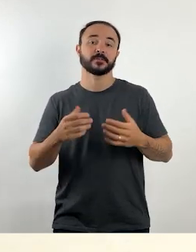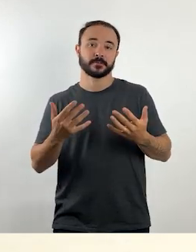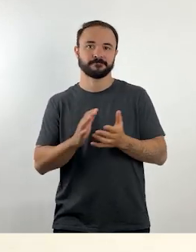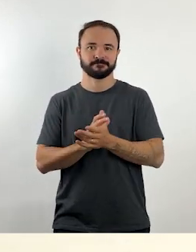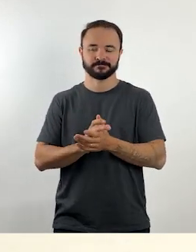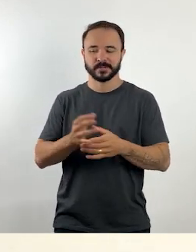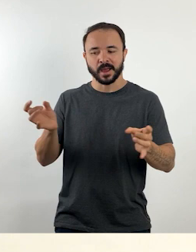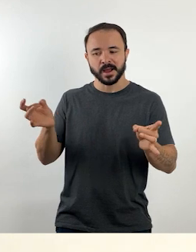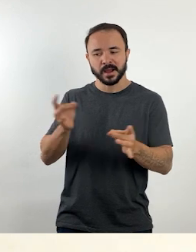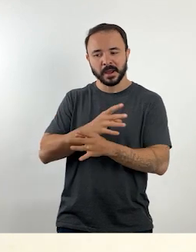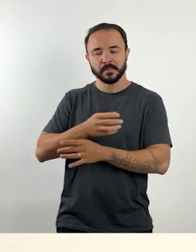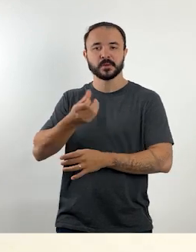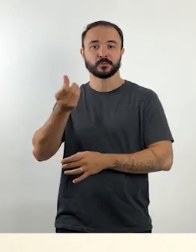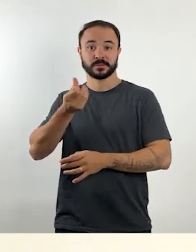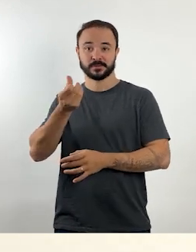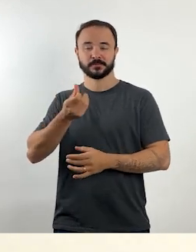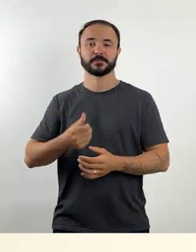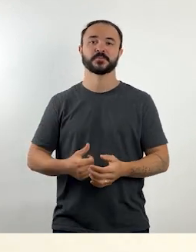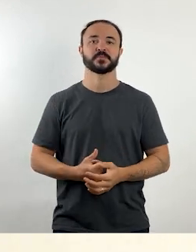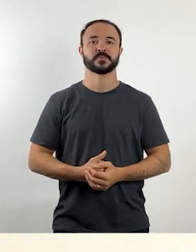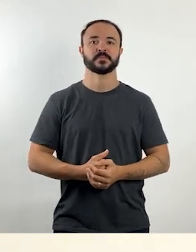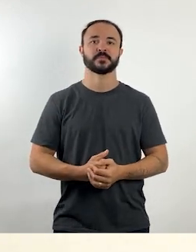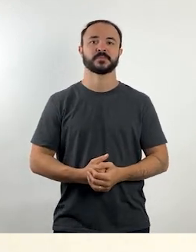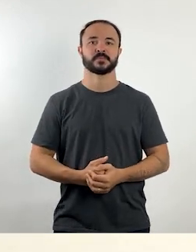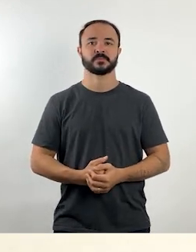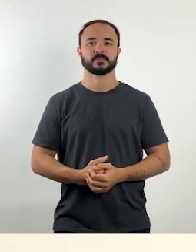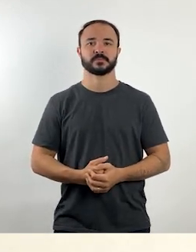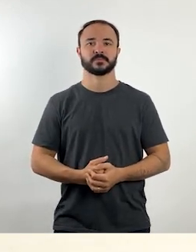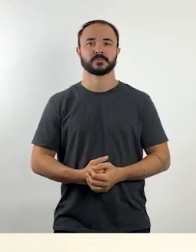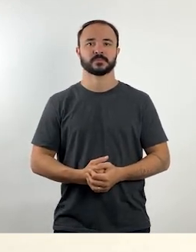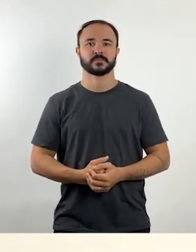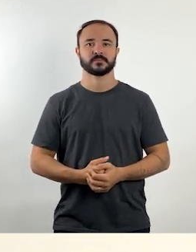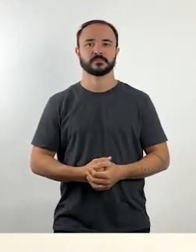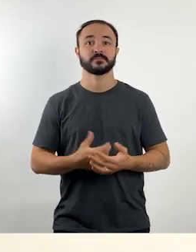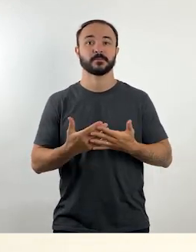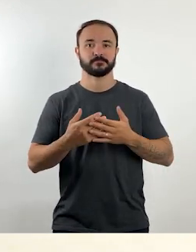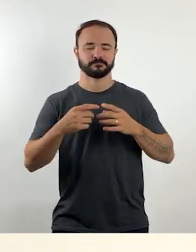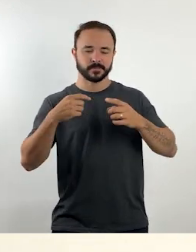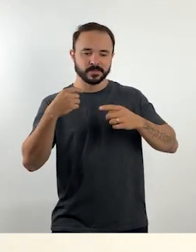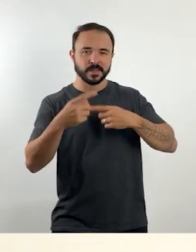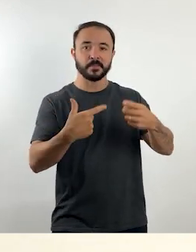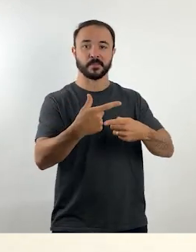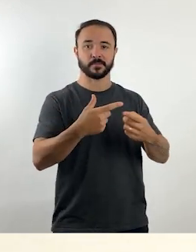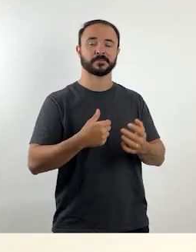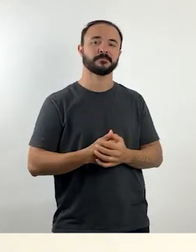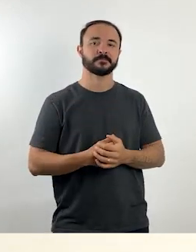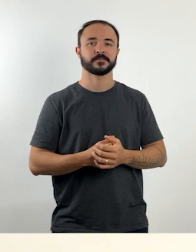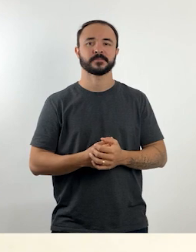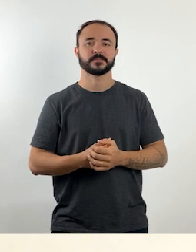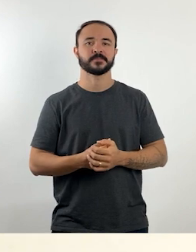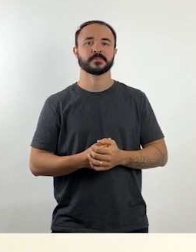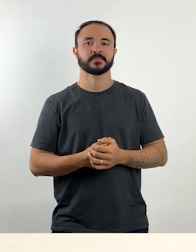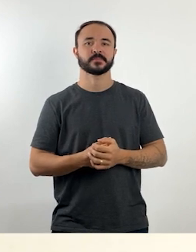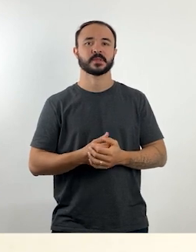Assim, nós finalizamos o passo 6. Para o meu próximo passo,